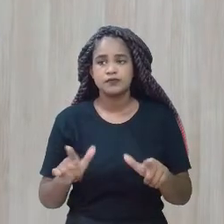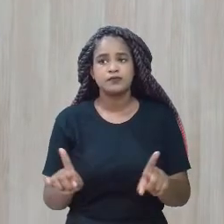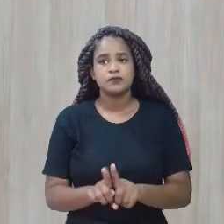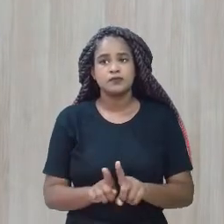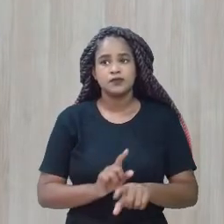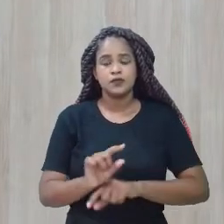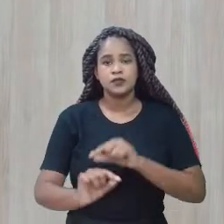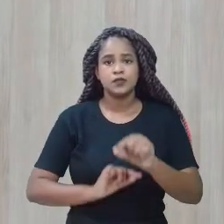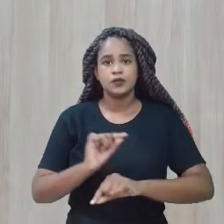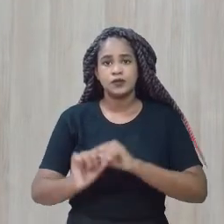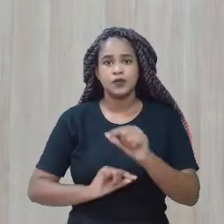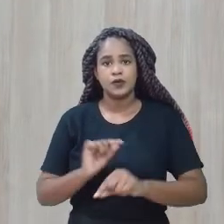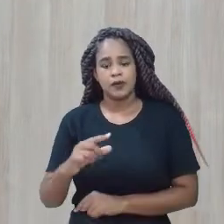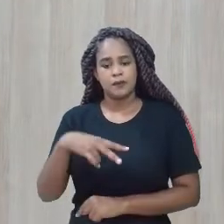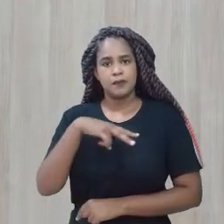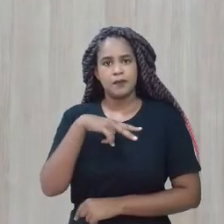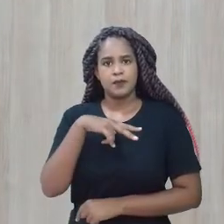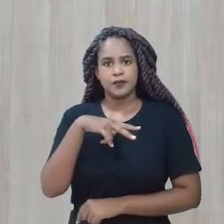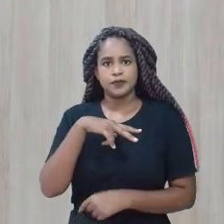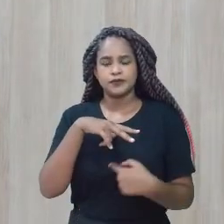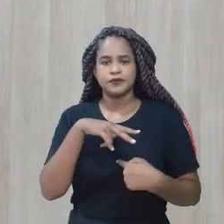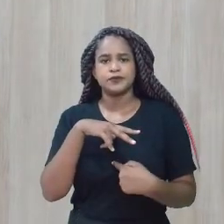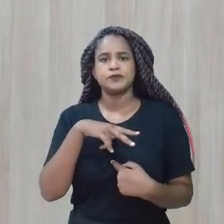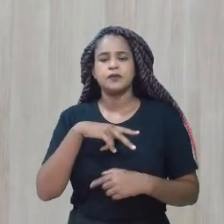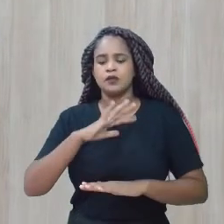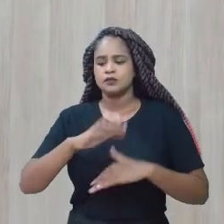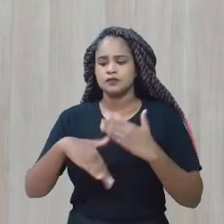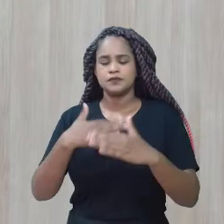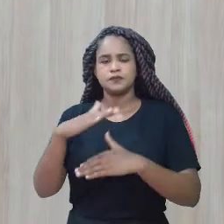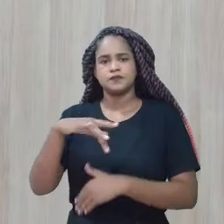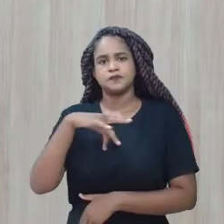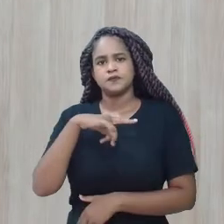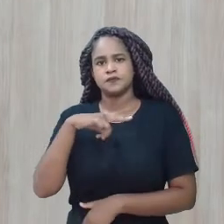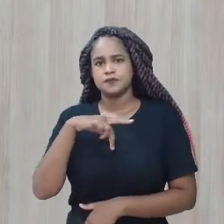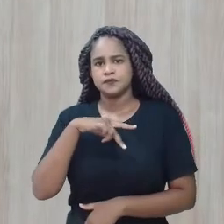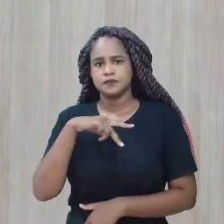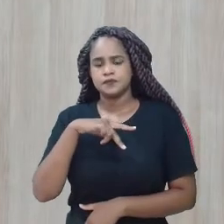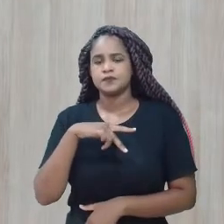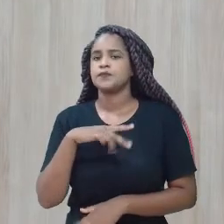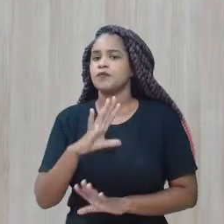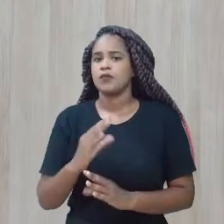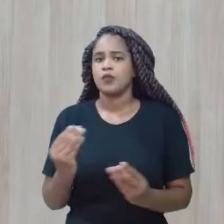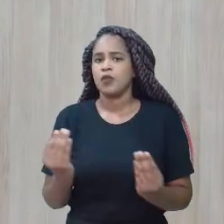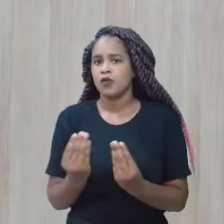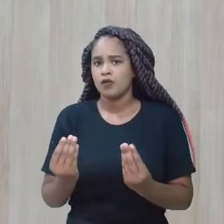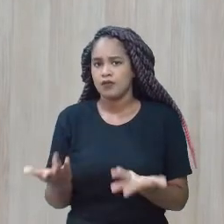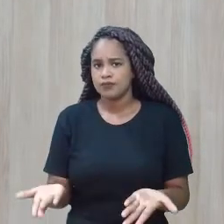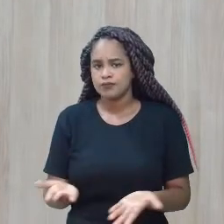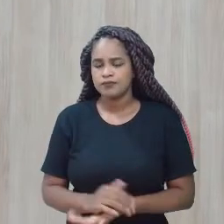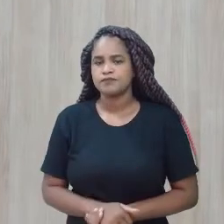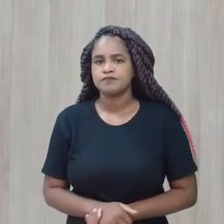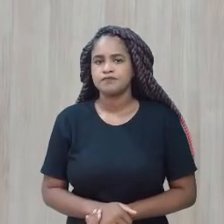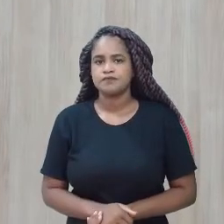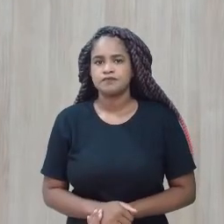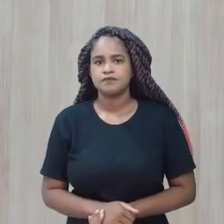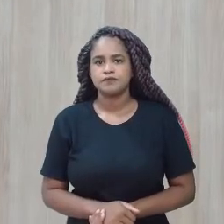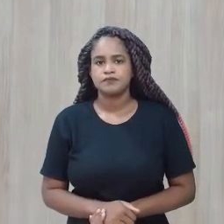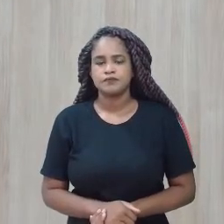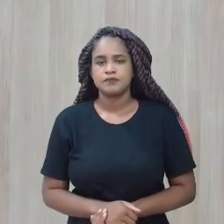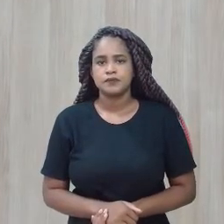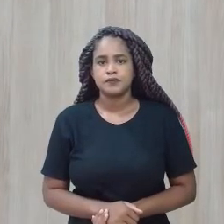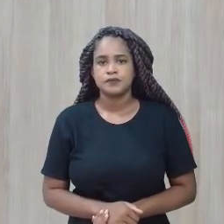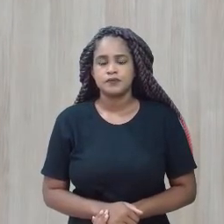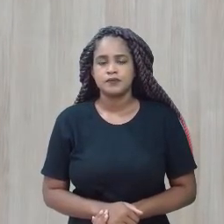processo individual. E esse processo individual, ele é desenvolvido no ambiente,